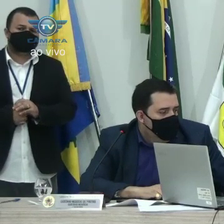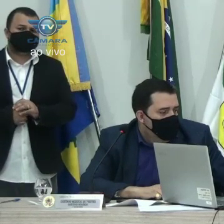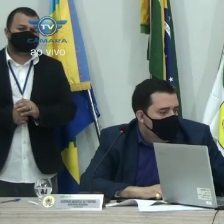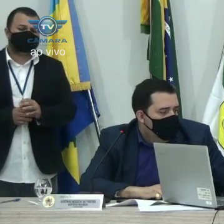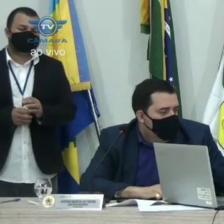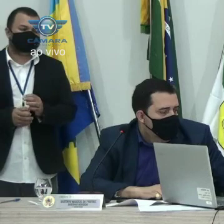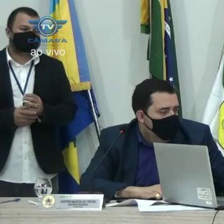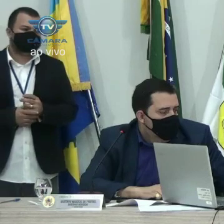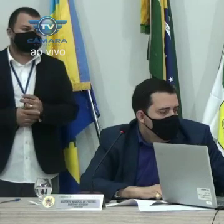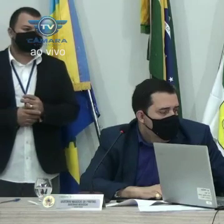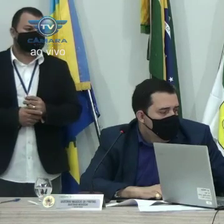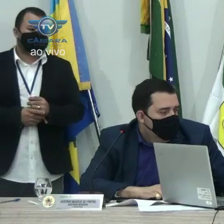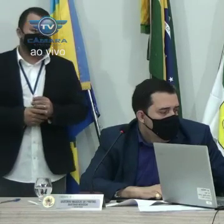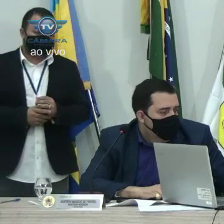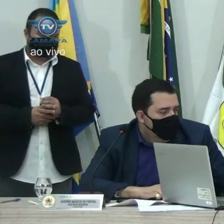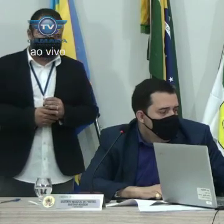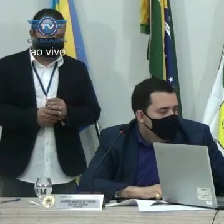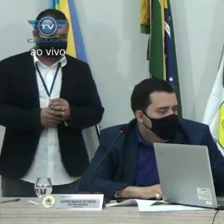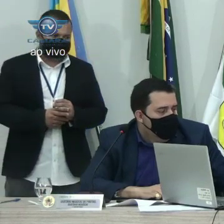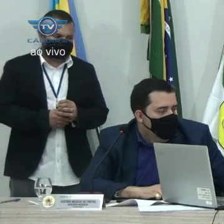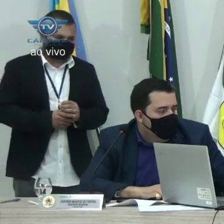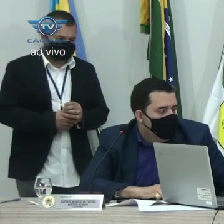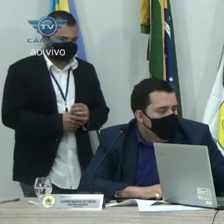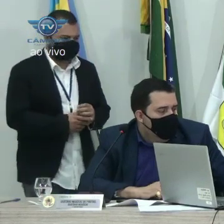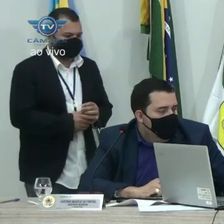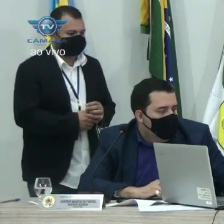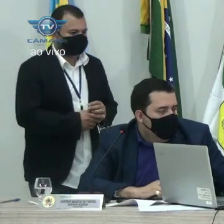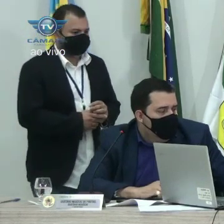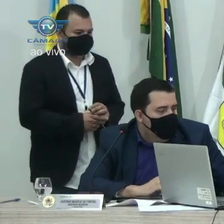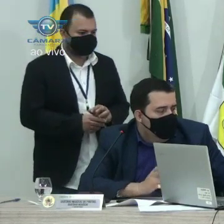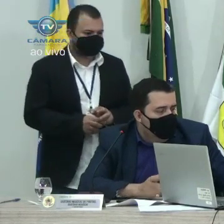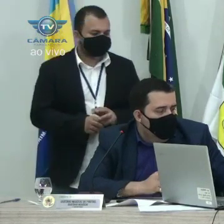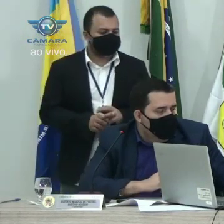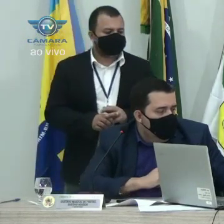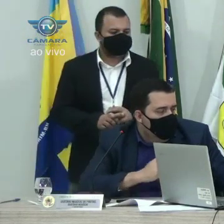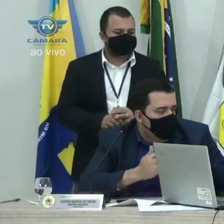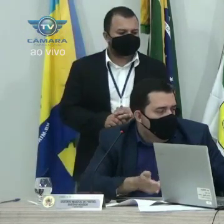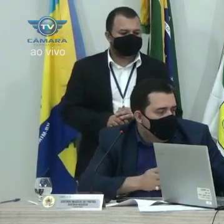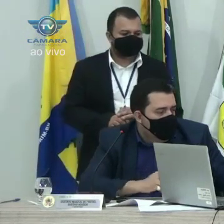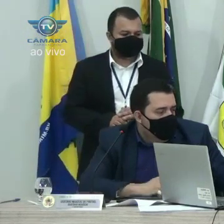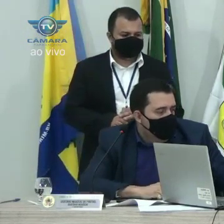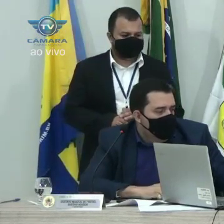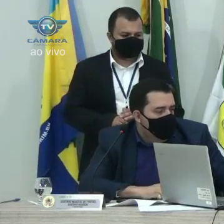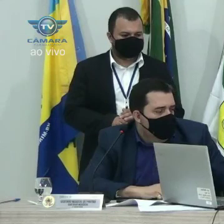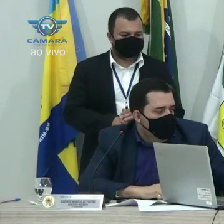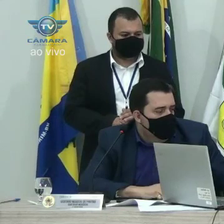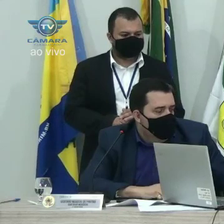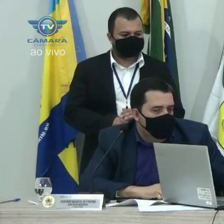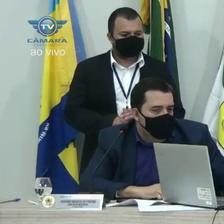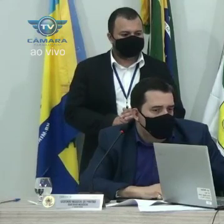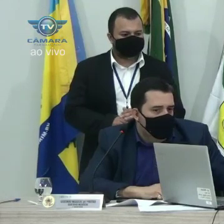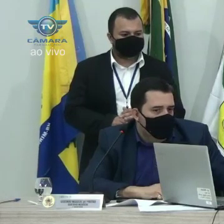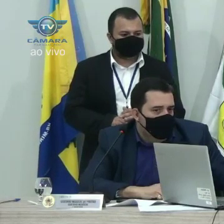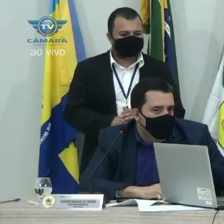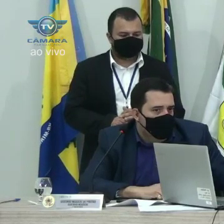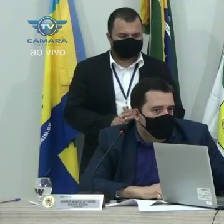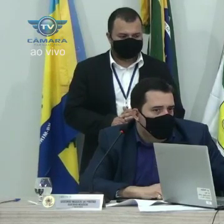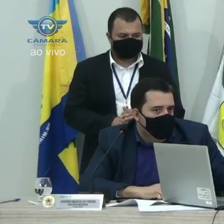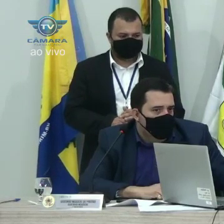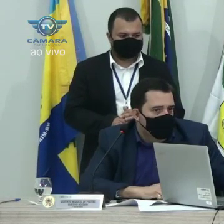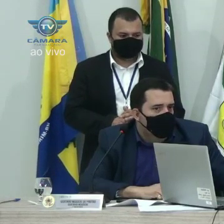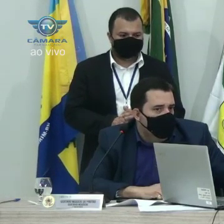Poder Executivo, de urgência. Poder Legislativo, Municipal da Mesa Diretora. Em discussão e em